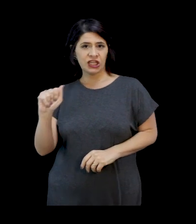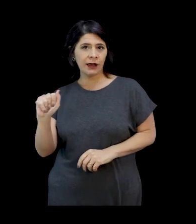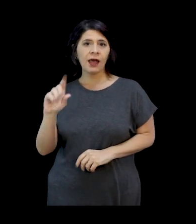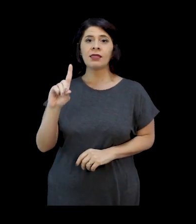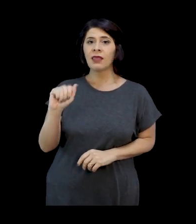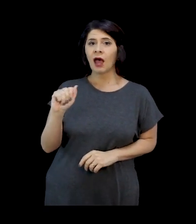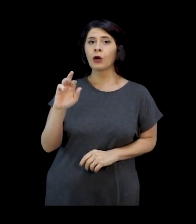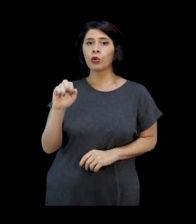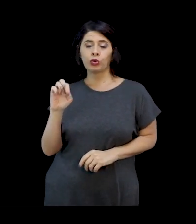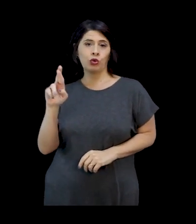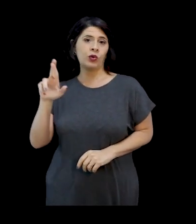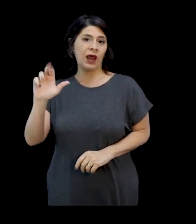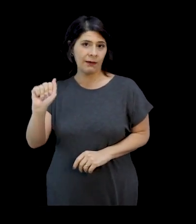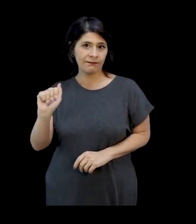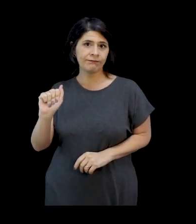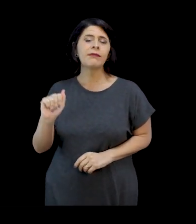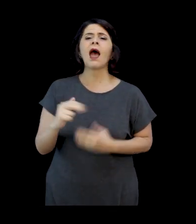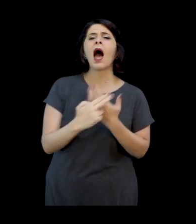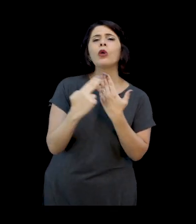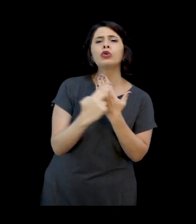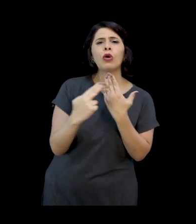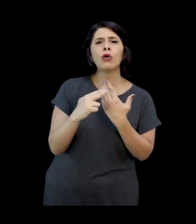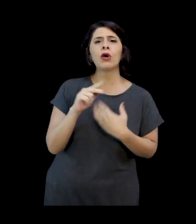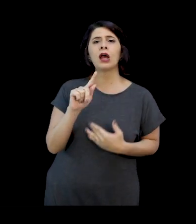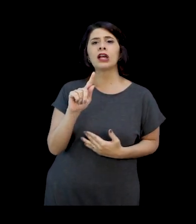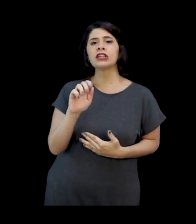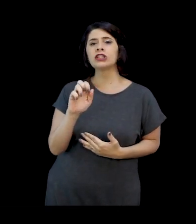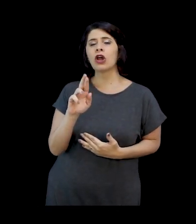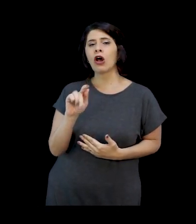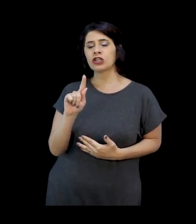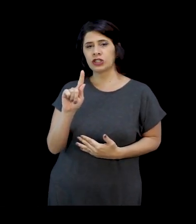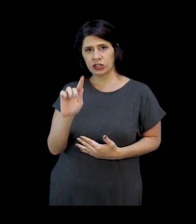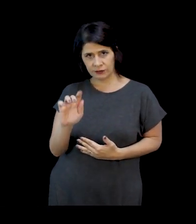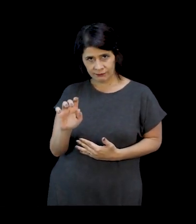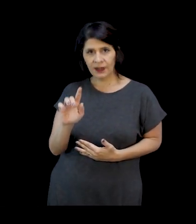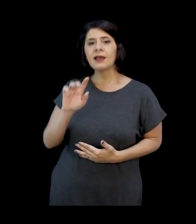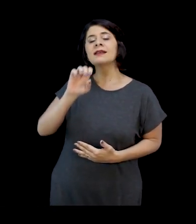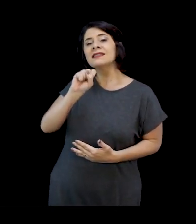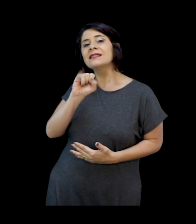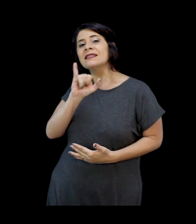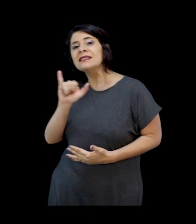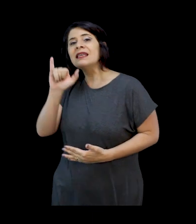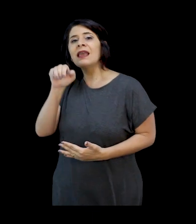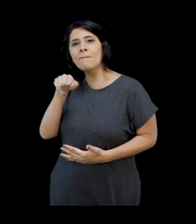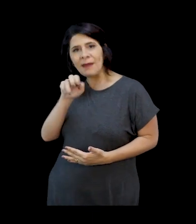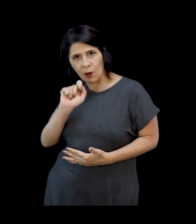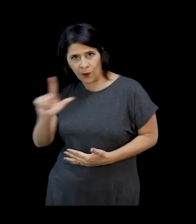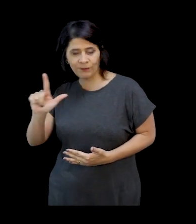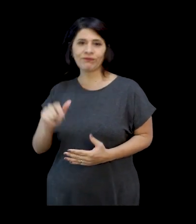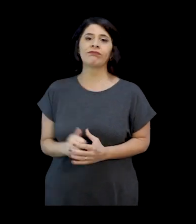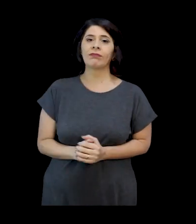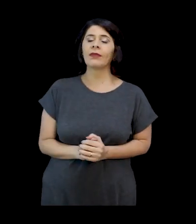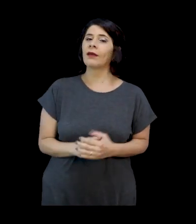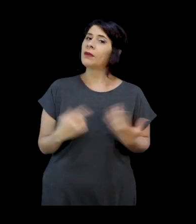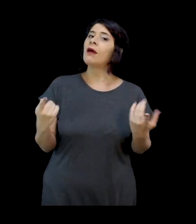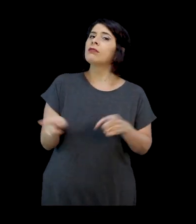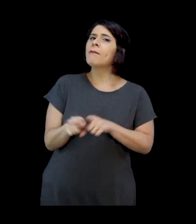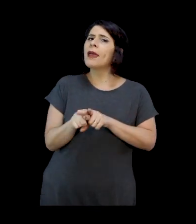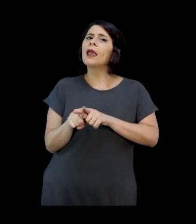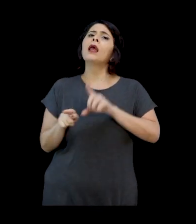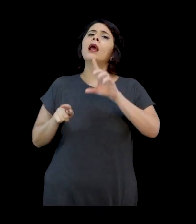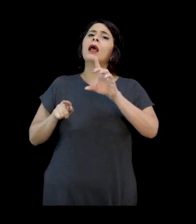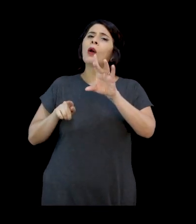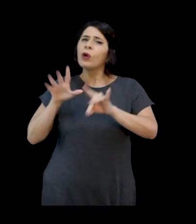Simmel, livro que conta também com o texto Cultura, Grandeza Negativa, de Teixeira